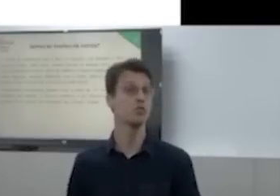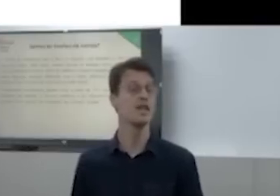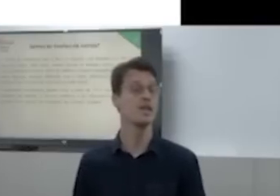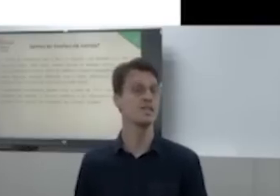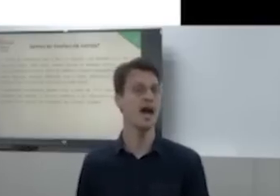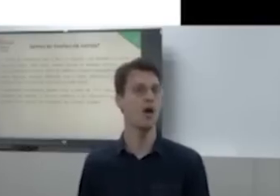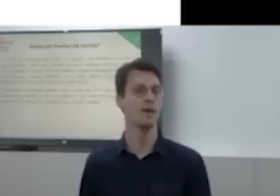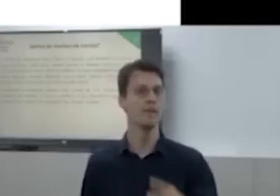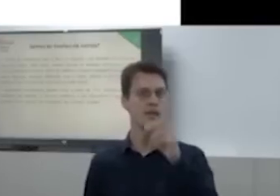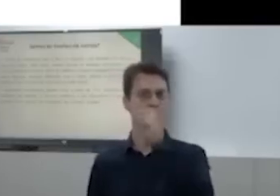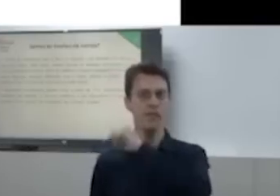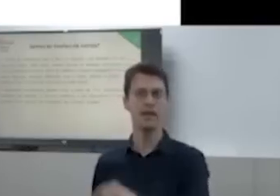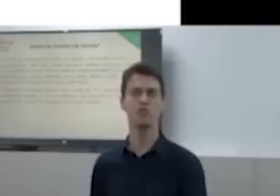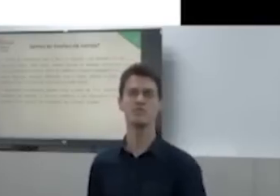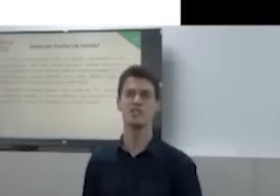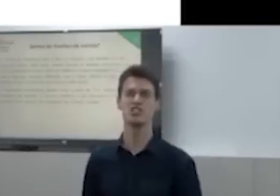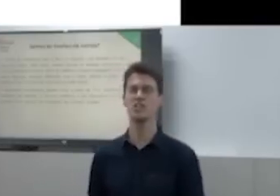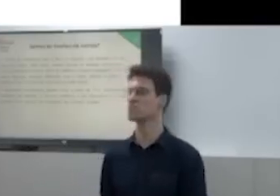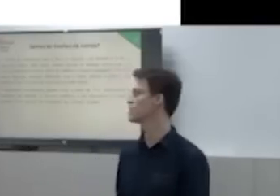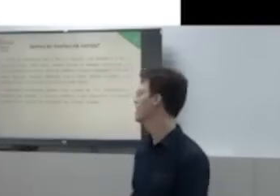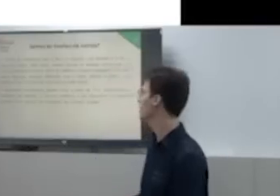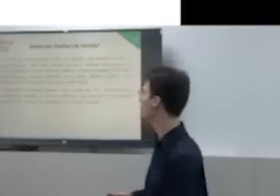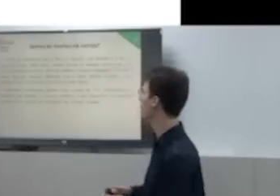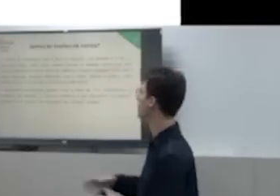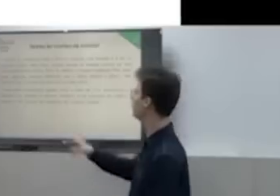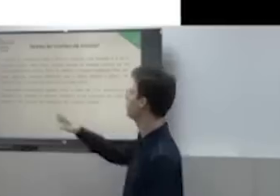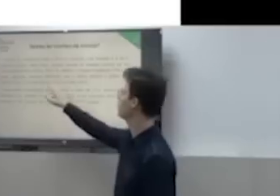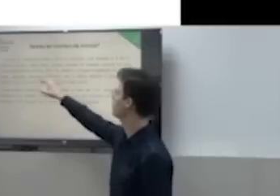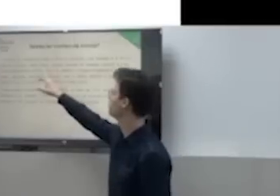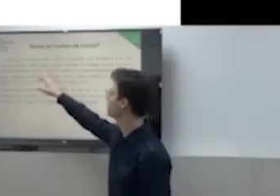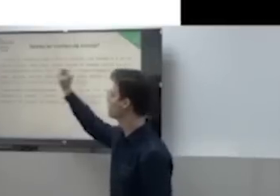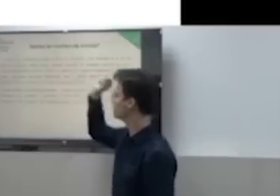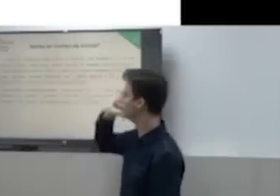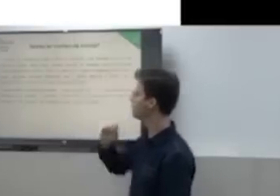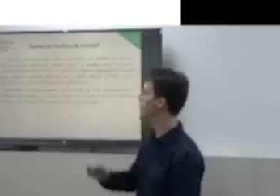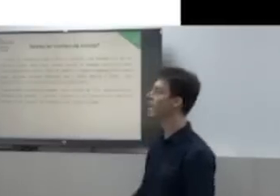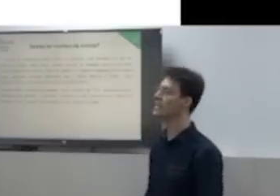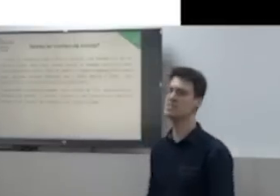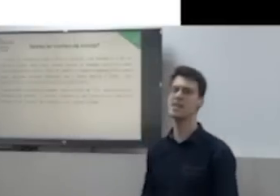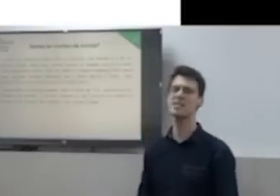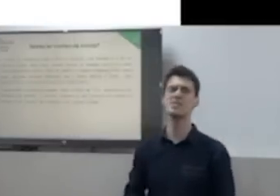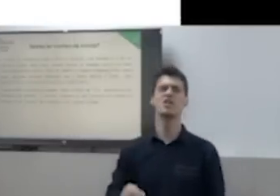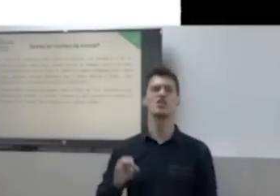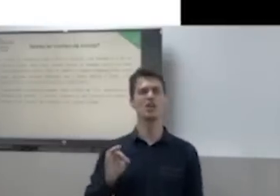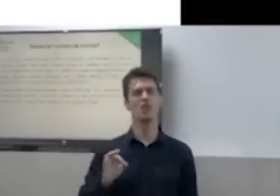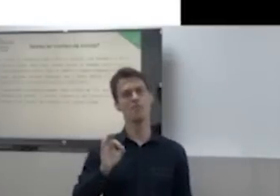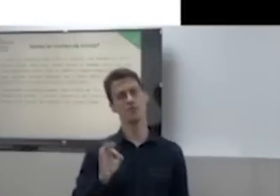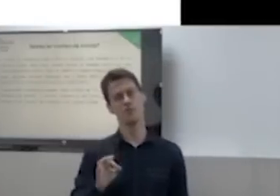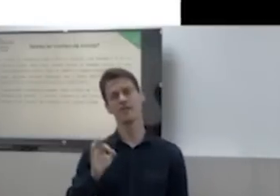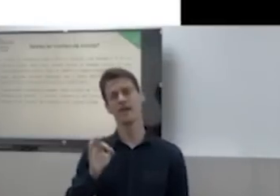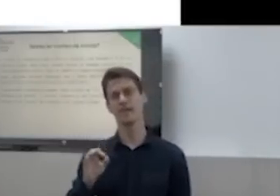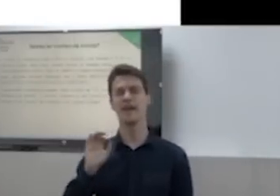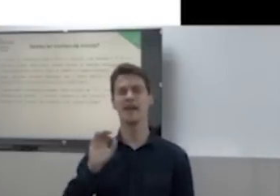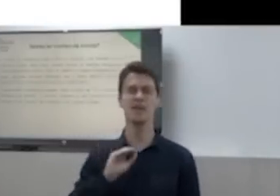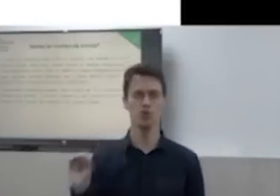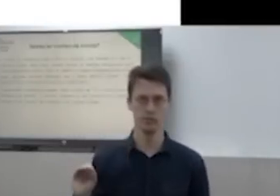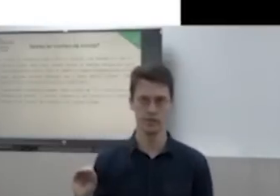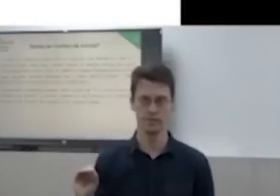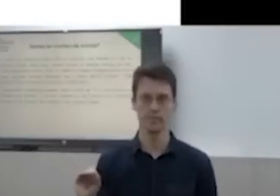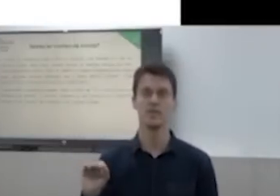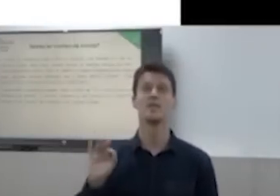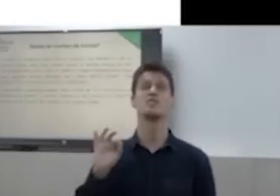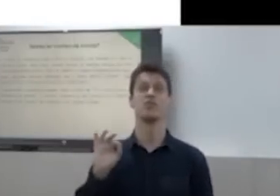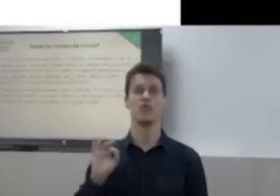também, de conteúdos da nossa aula. Então, vamos ler alguns trechinhos? Então, acompanha comigo. A ciência já comprovou que a